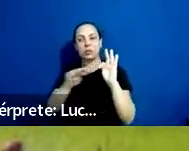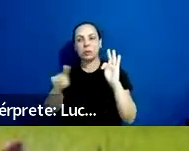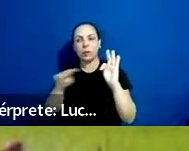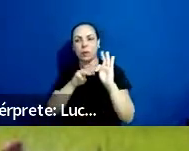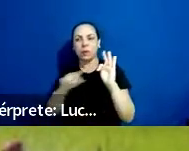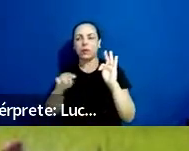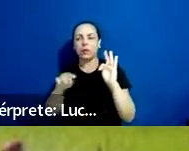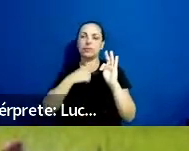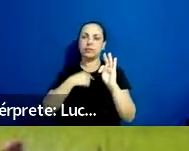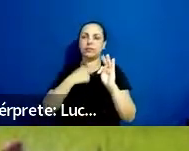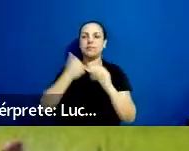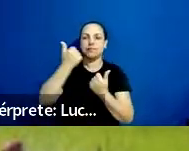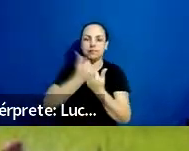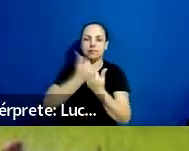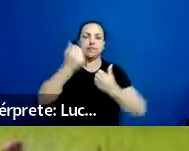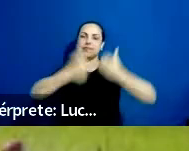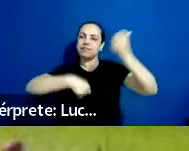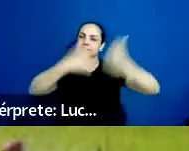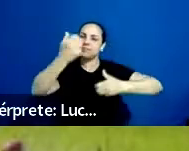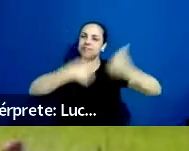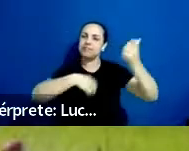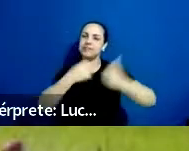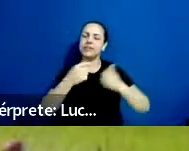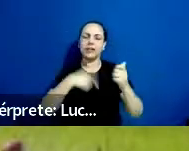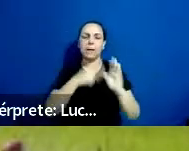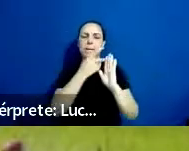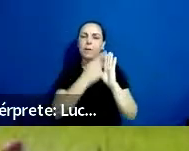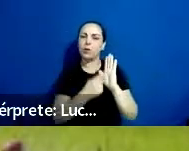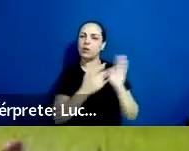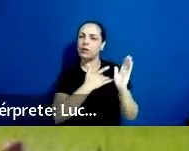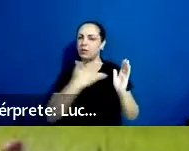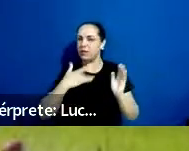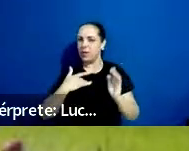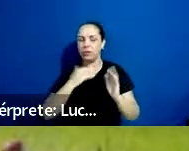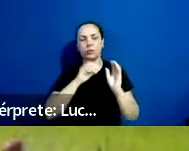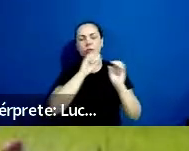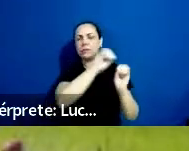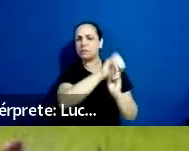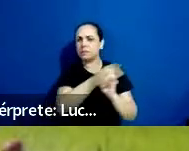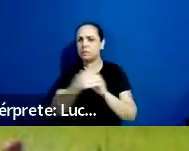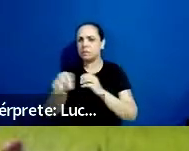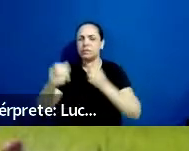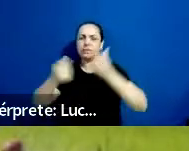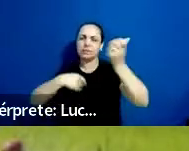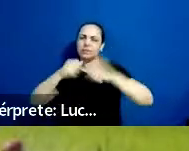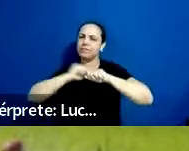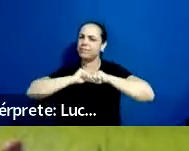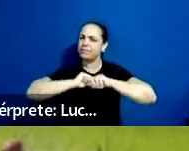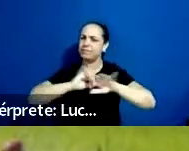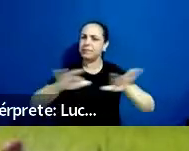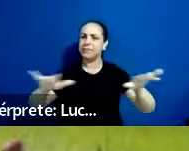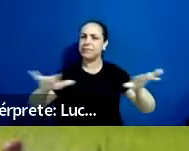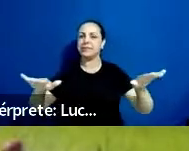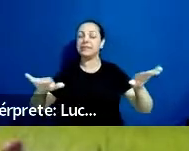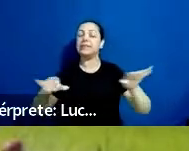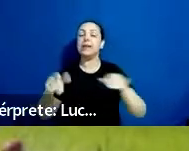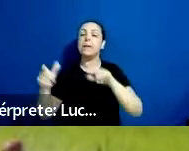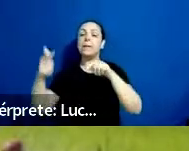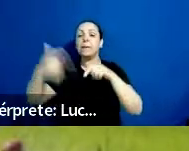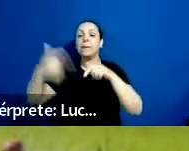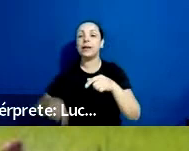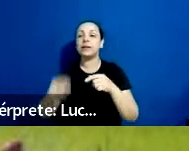maravilhoso. E hoje nós vamos ter aqui o nosso biomédico Cleuber Borges, que vai trazer um assunto